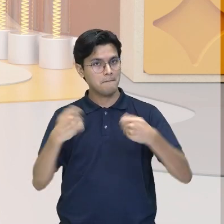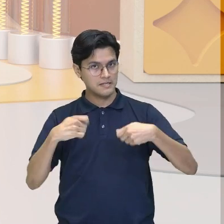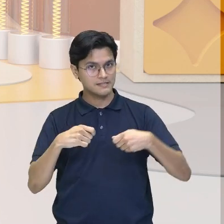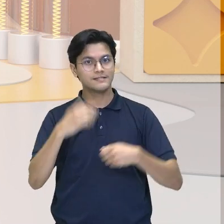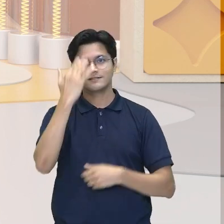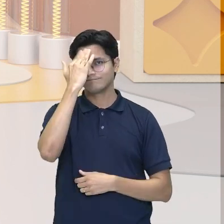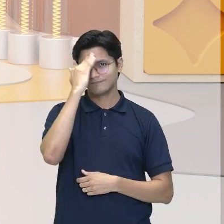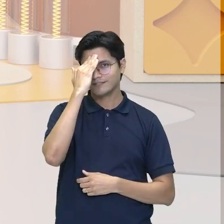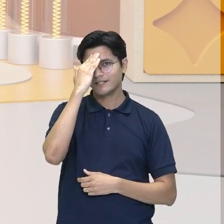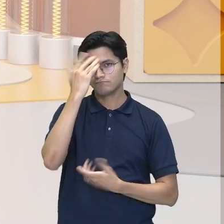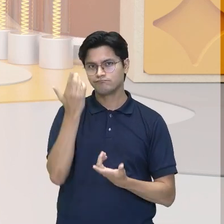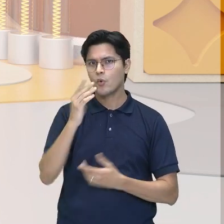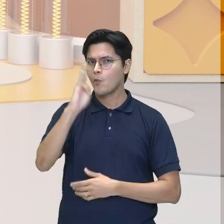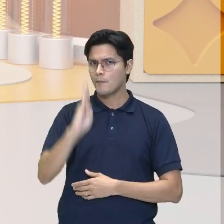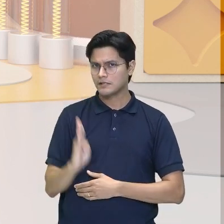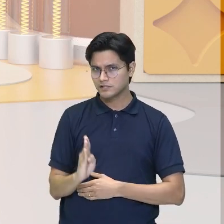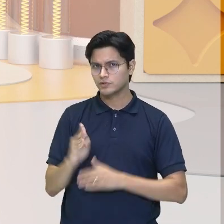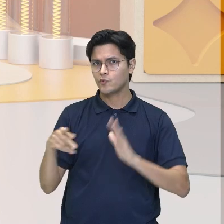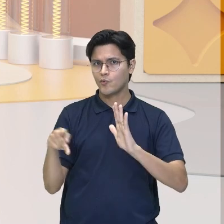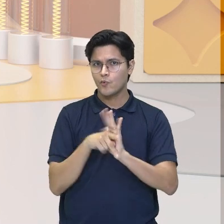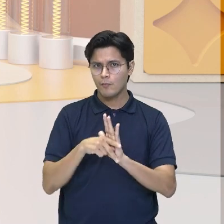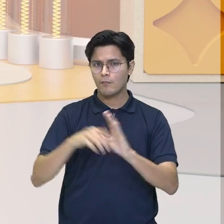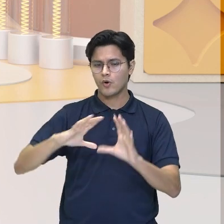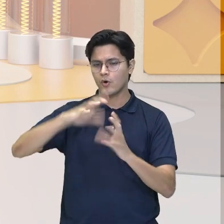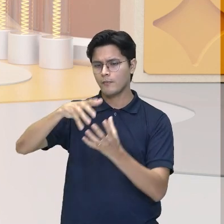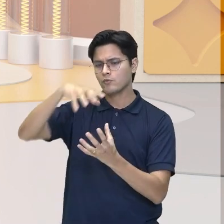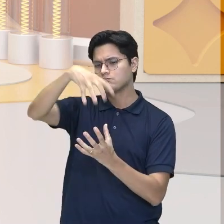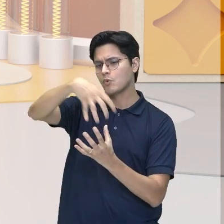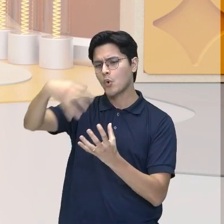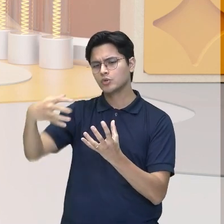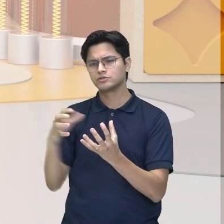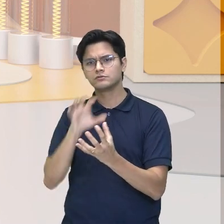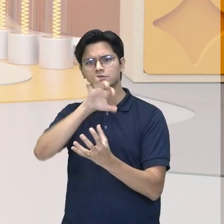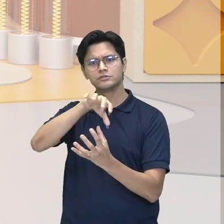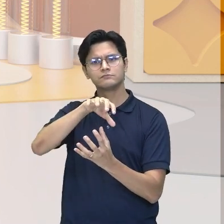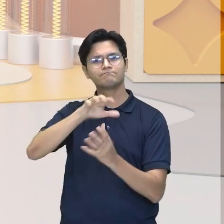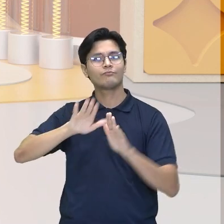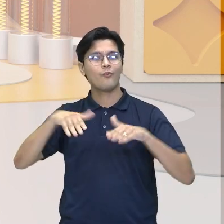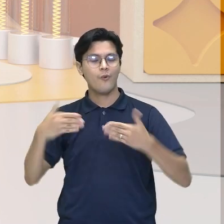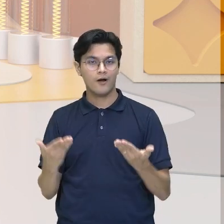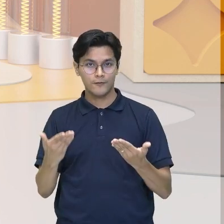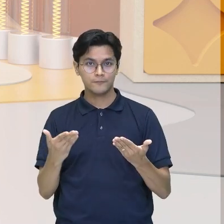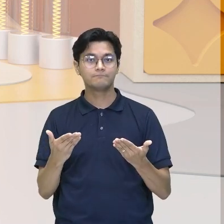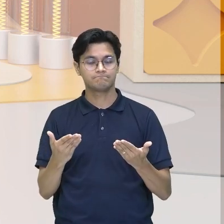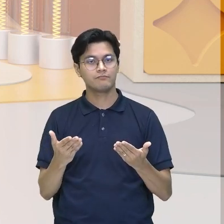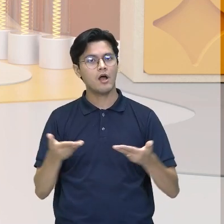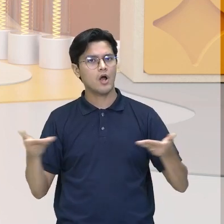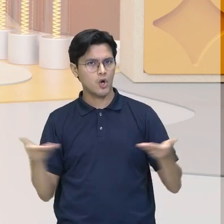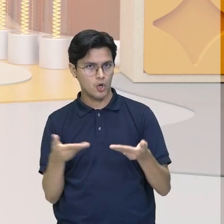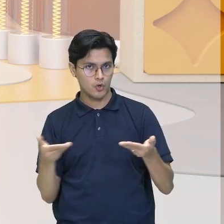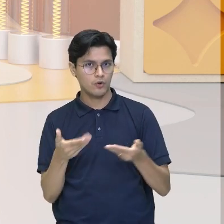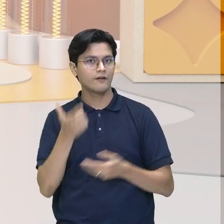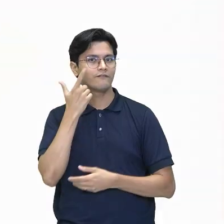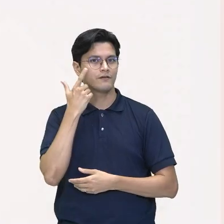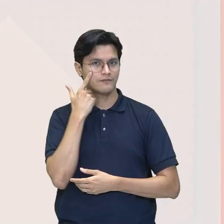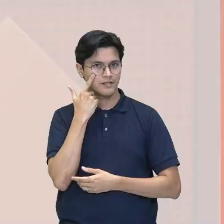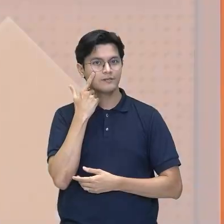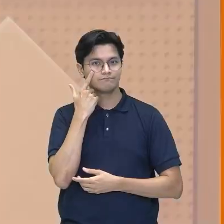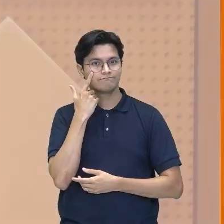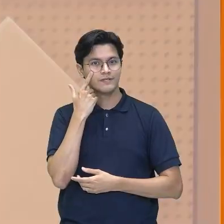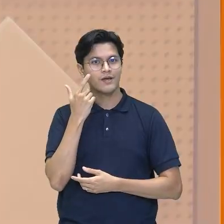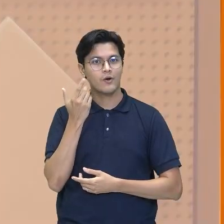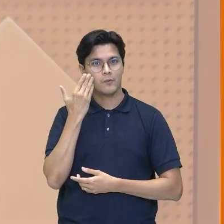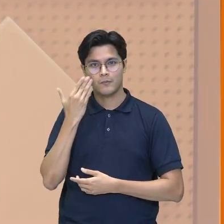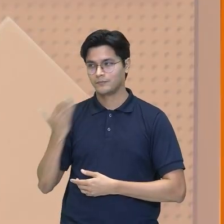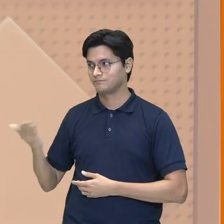nosso país ele está localizado. Então, a gente vai acompanhar, a partir deste recurso que eu vou mostrar na tela para